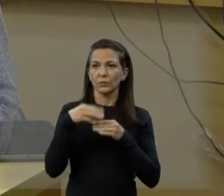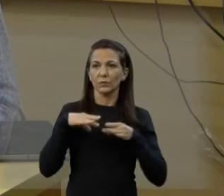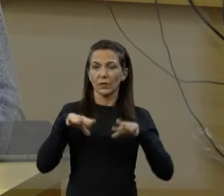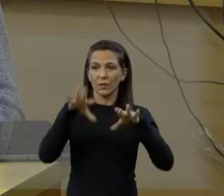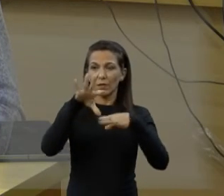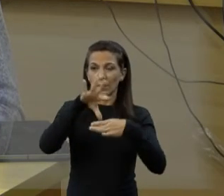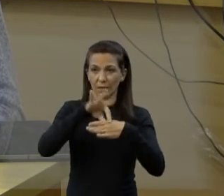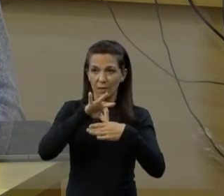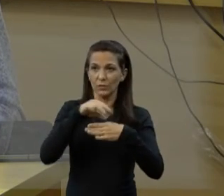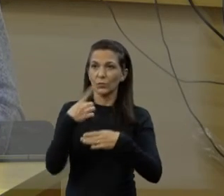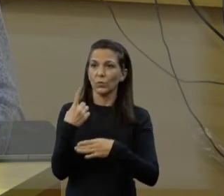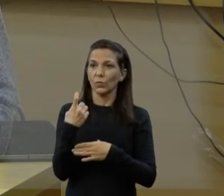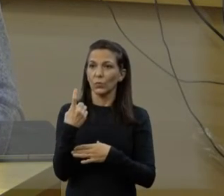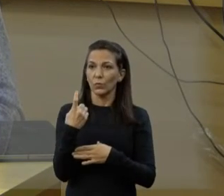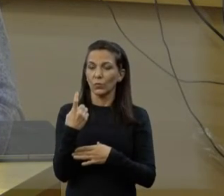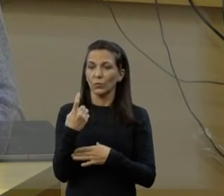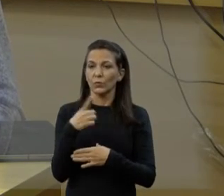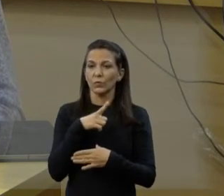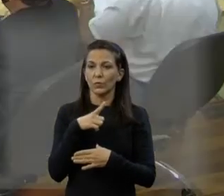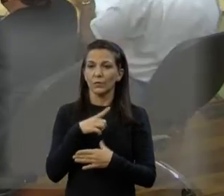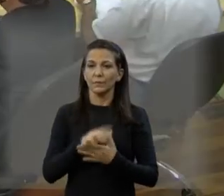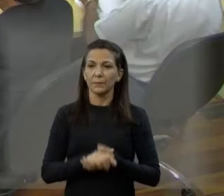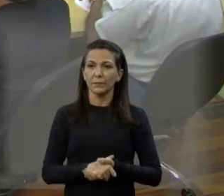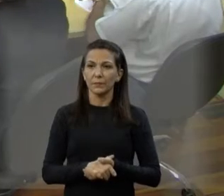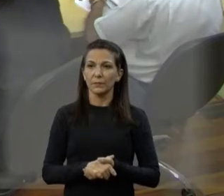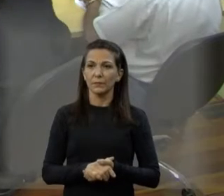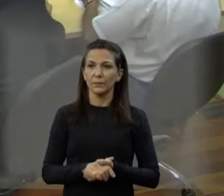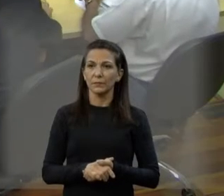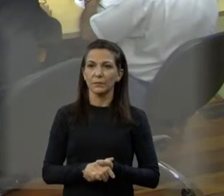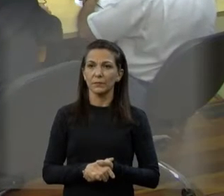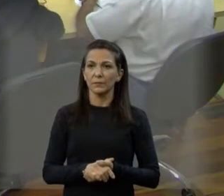do projeto de lei 47 de 2022